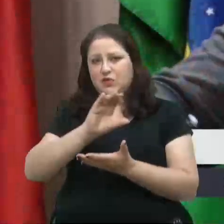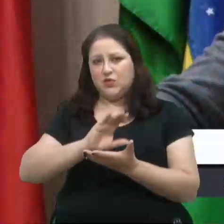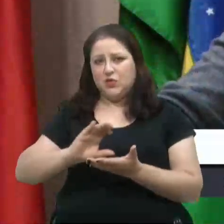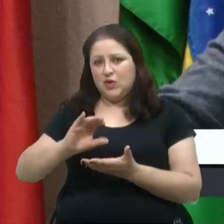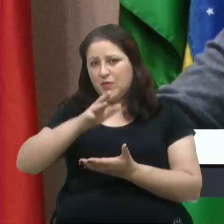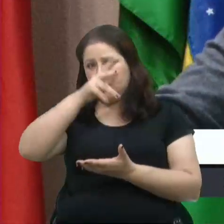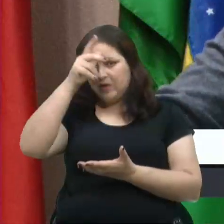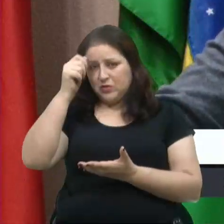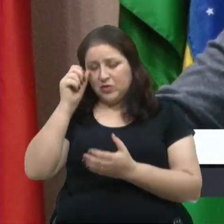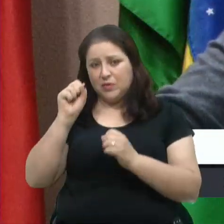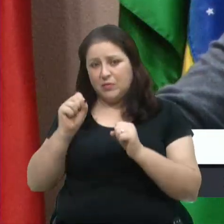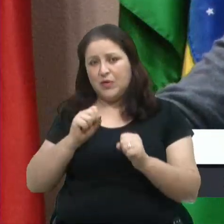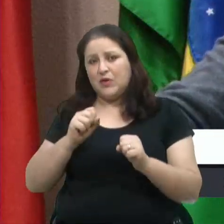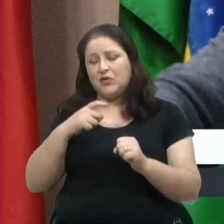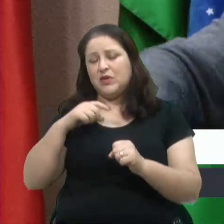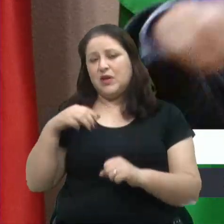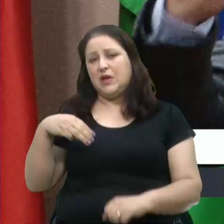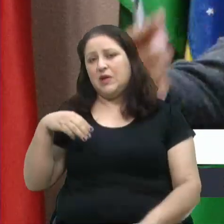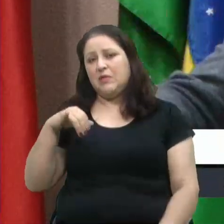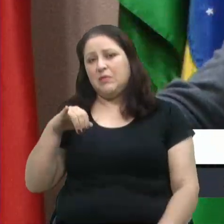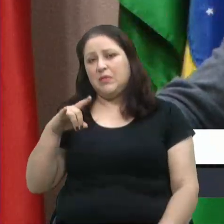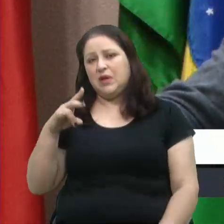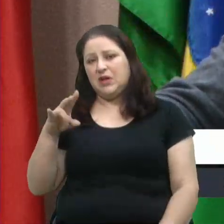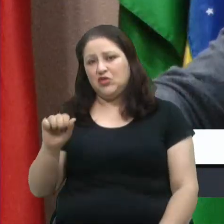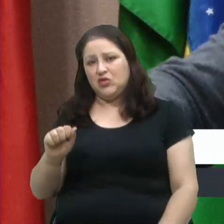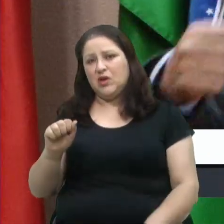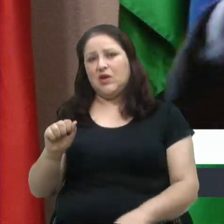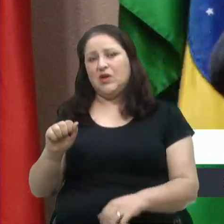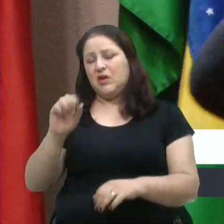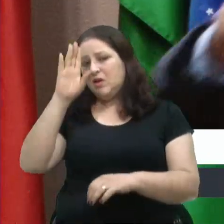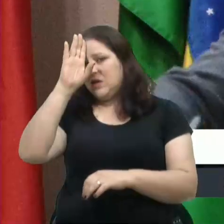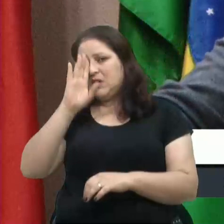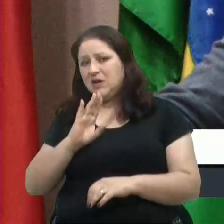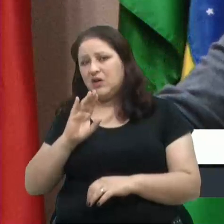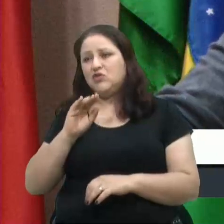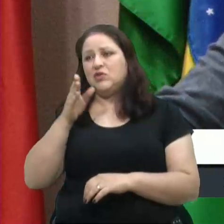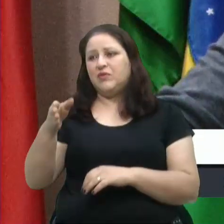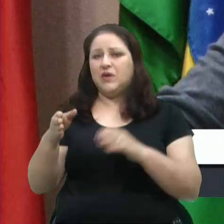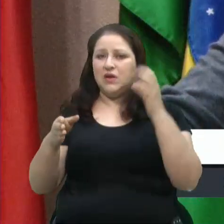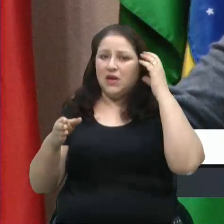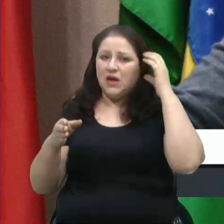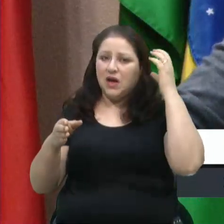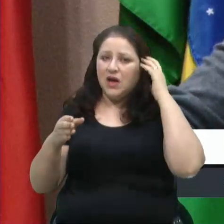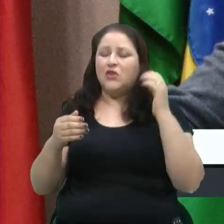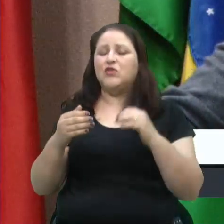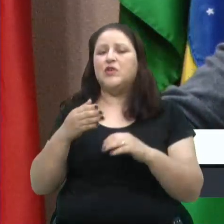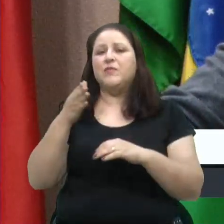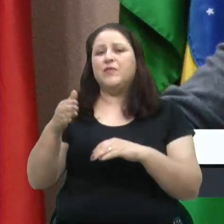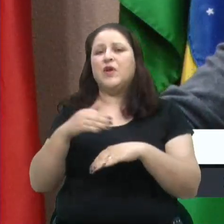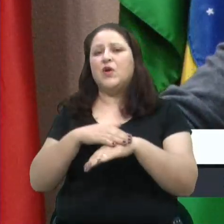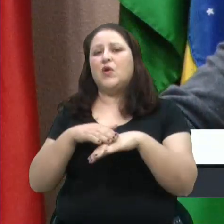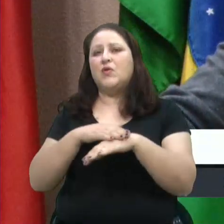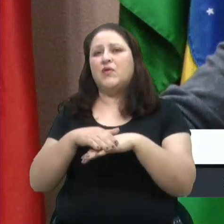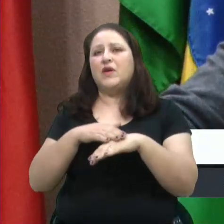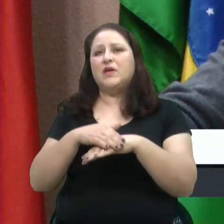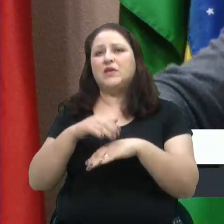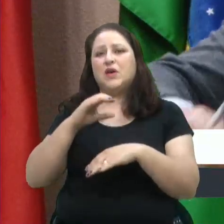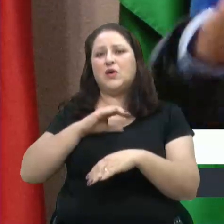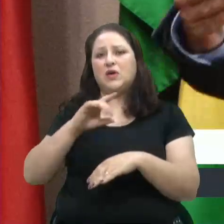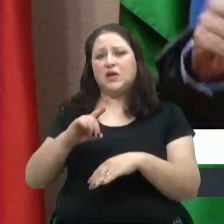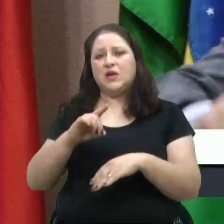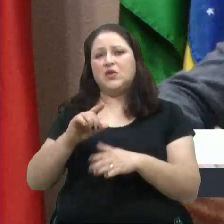procure uma mídia espontânea vá até a rádio vá até o coordenador do Jornalismo do veículo de comunicação